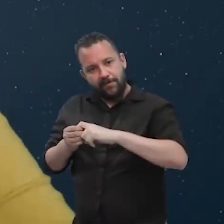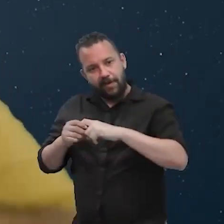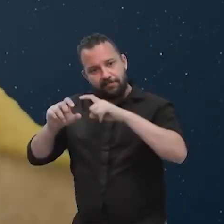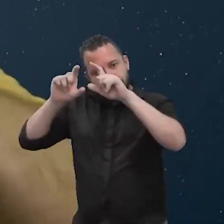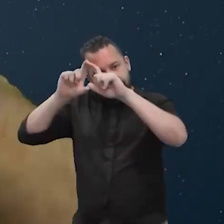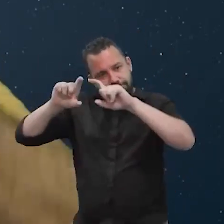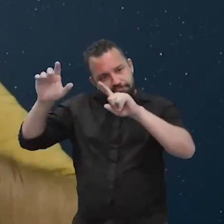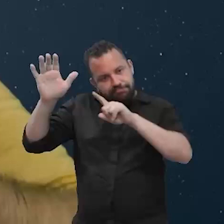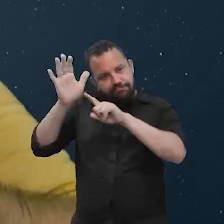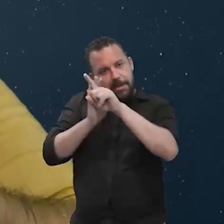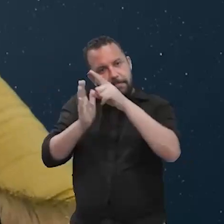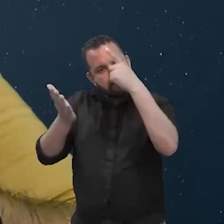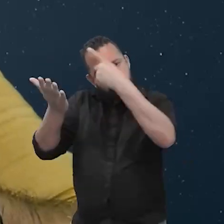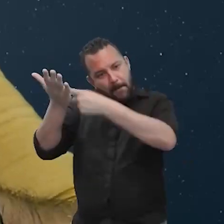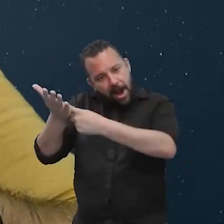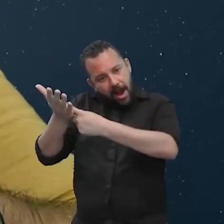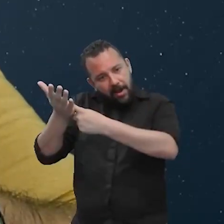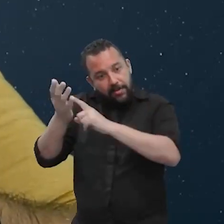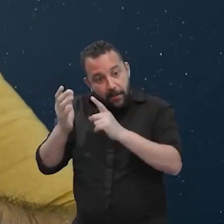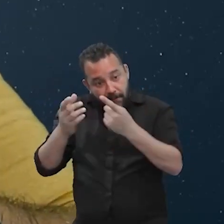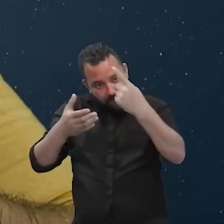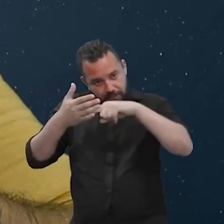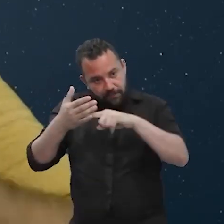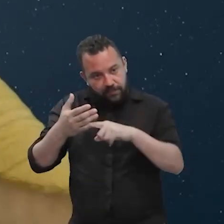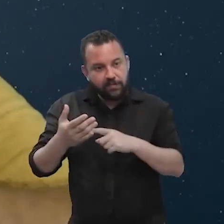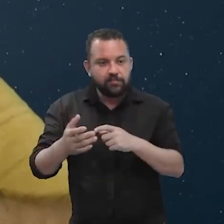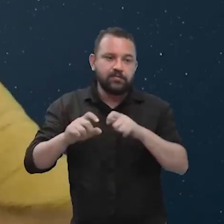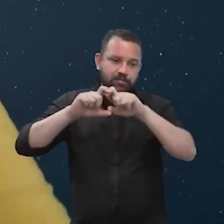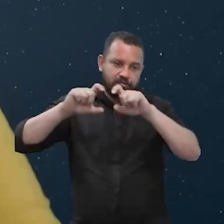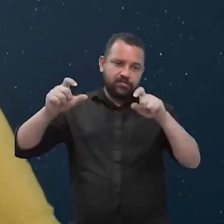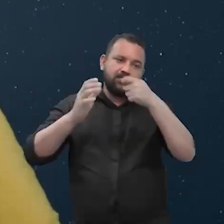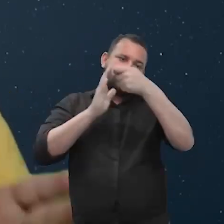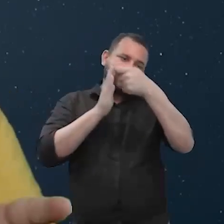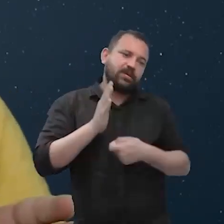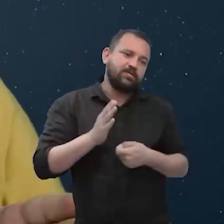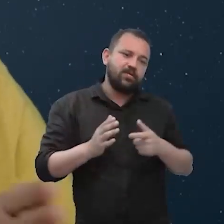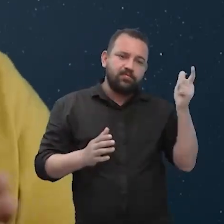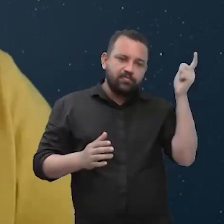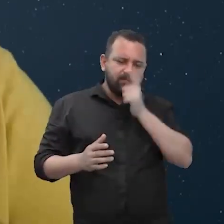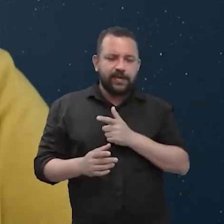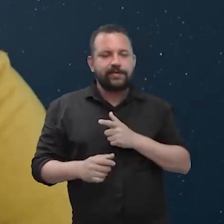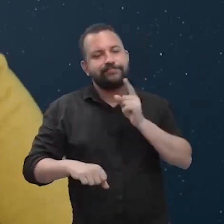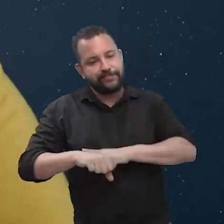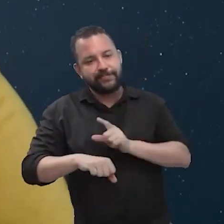faça as marcações e vá ao texto. Porque aí você também ganha tempo, porque são muitos textos.